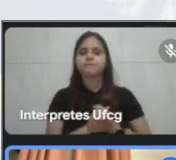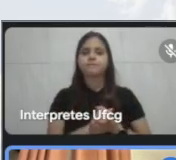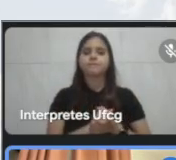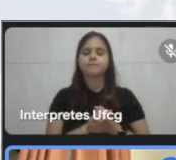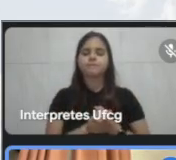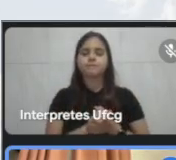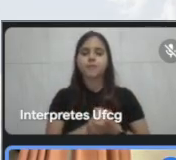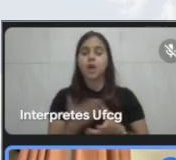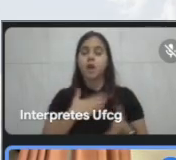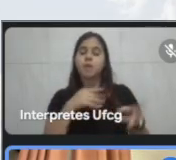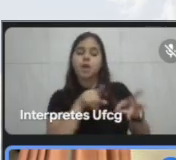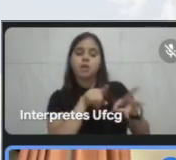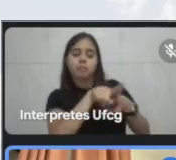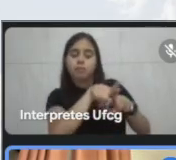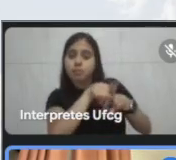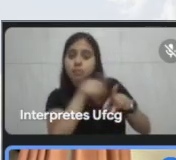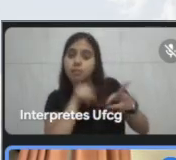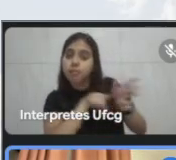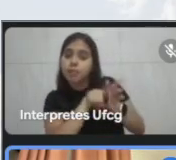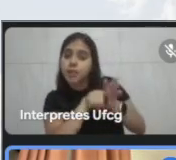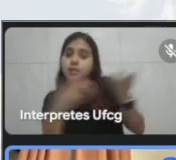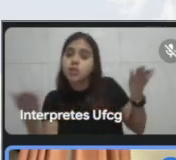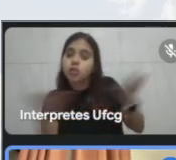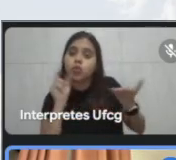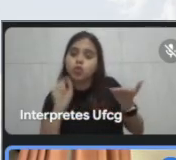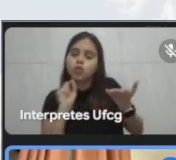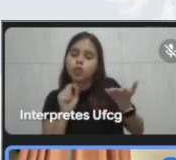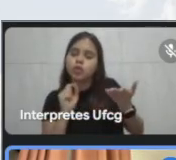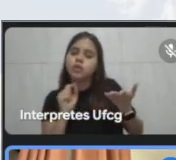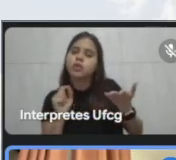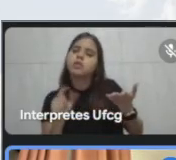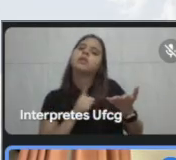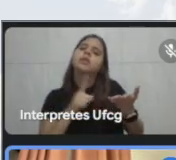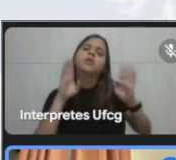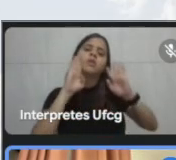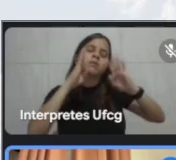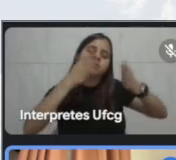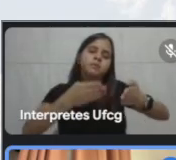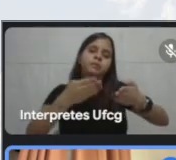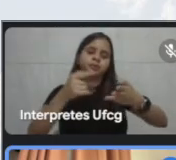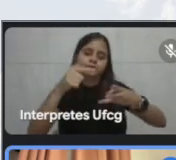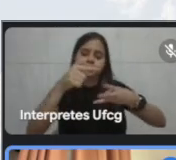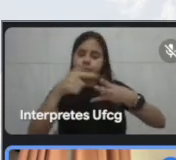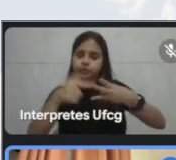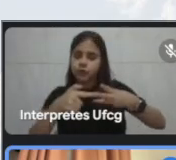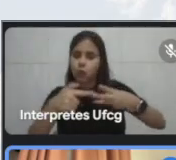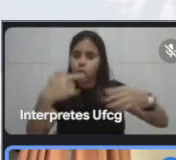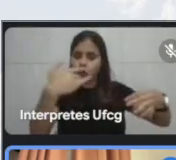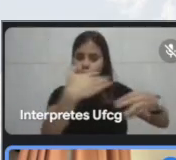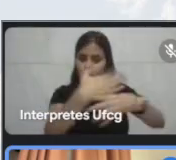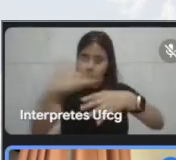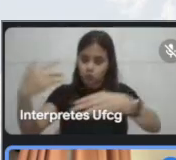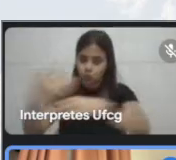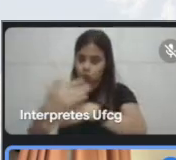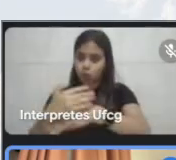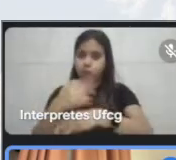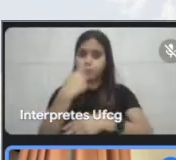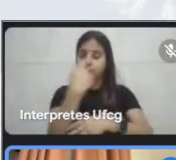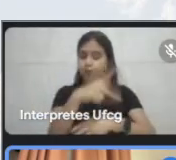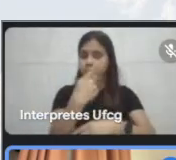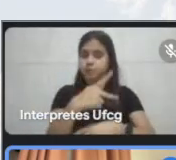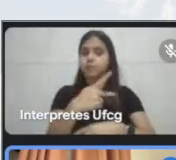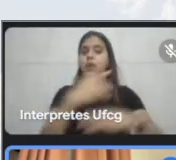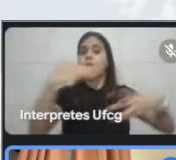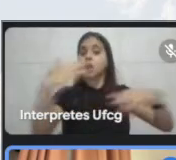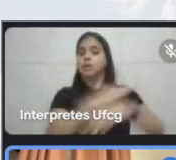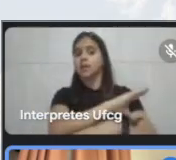Basicamente, minhas pesquisas, elas hoje, estão mais voltadas para 2 zonas urbanas, que seriam as zonas urbanas, a zona urbana de